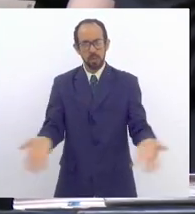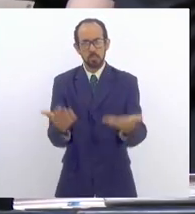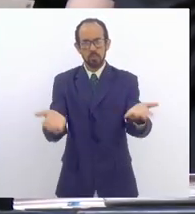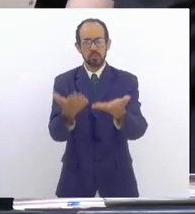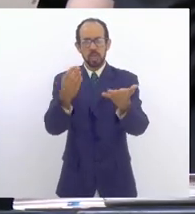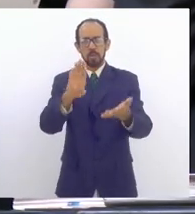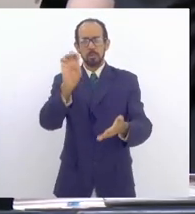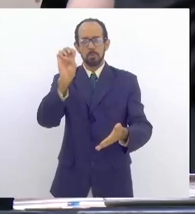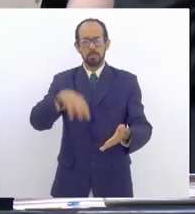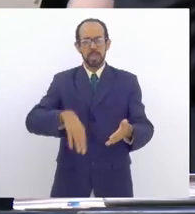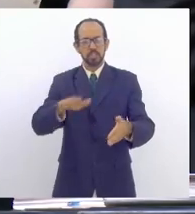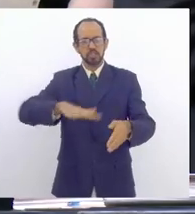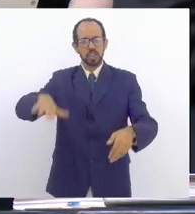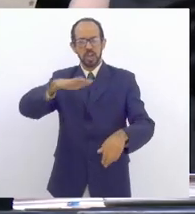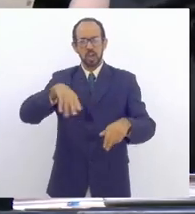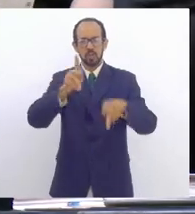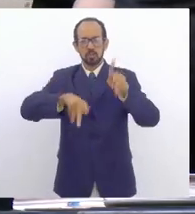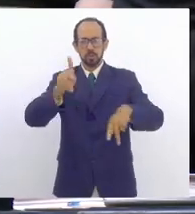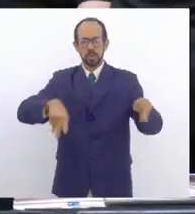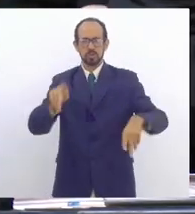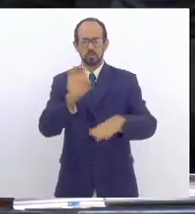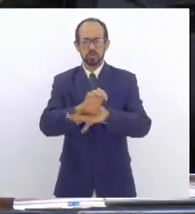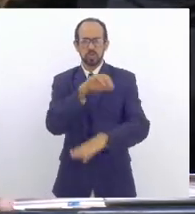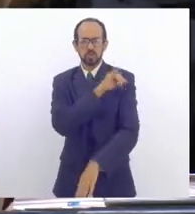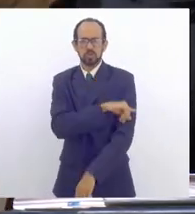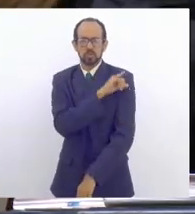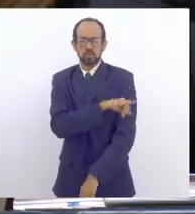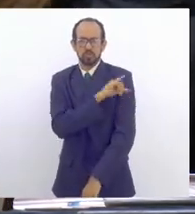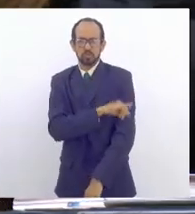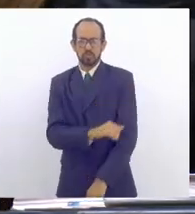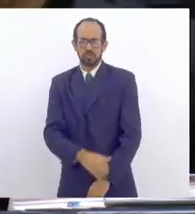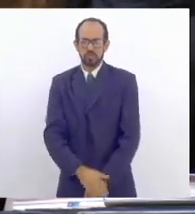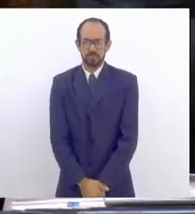do povo do Estado do Rio de Janeiro.